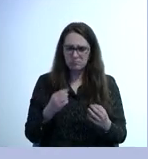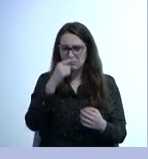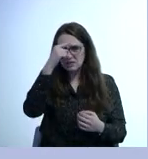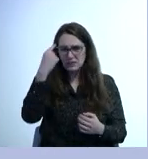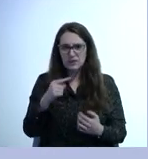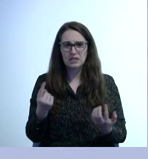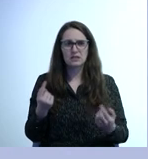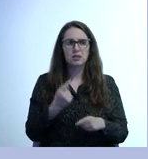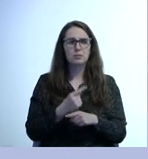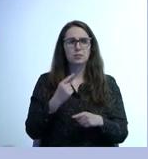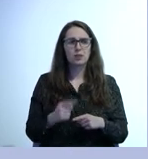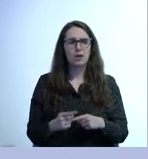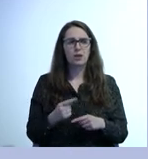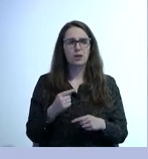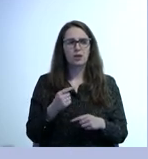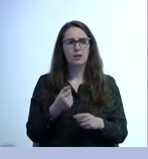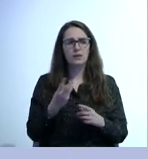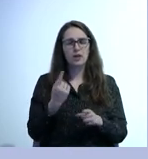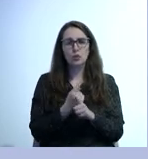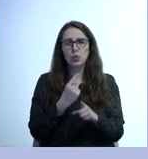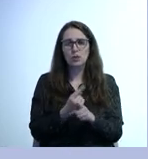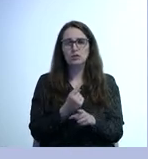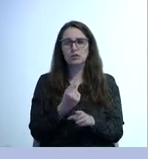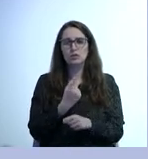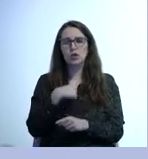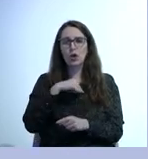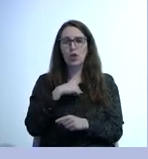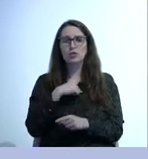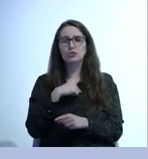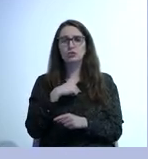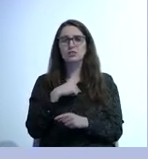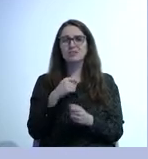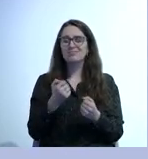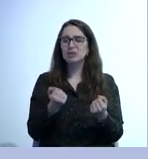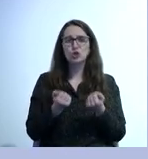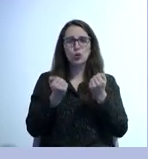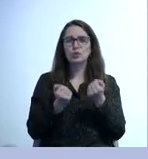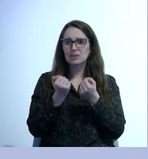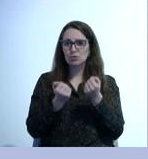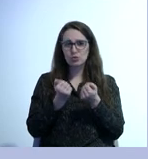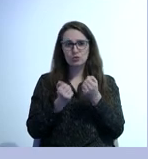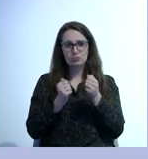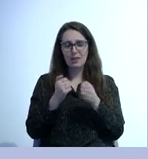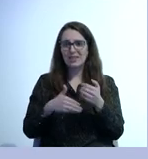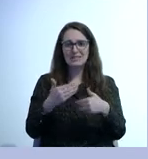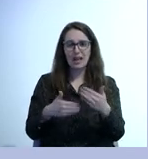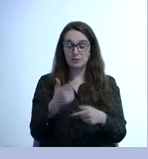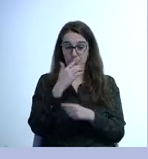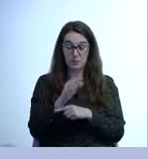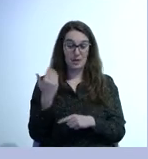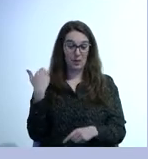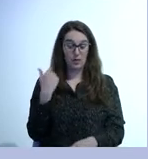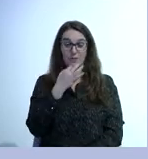isso deve-se a uma série de fatores que nós, apesar de tudo, ainda não conseguimos ultrapassar. Há bocadinho estávamos a